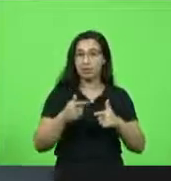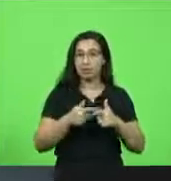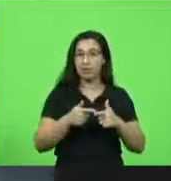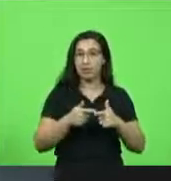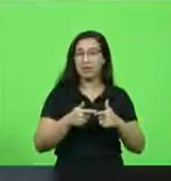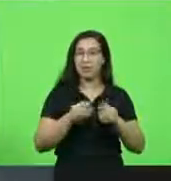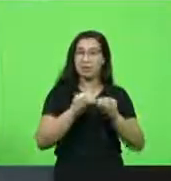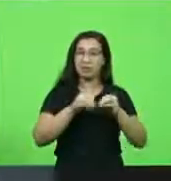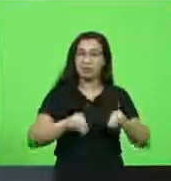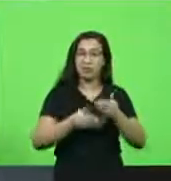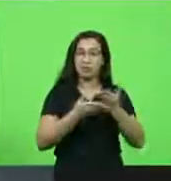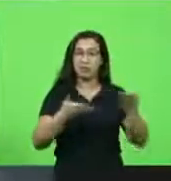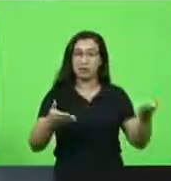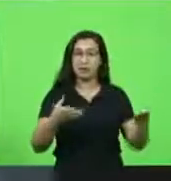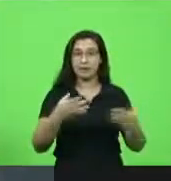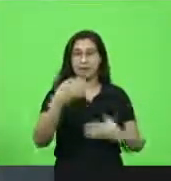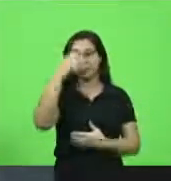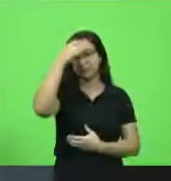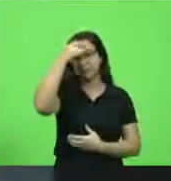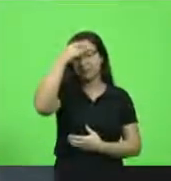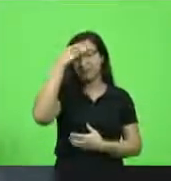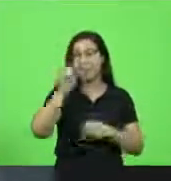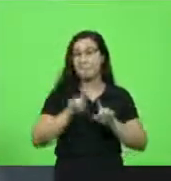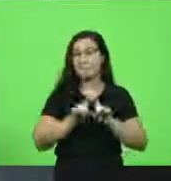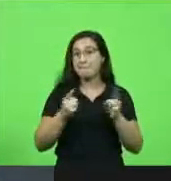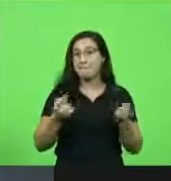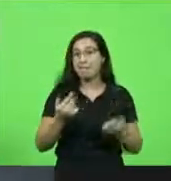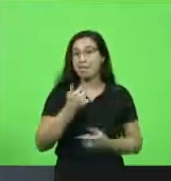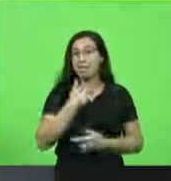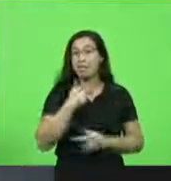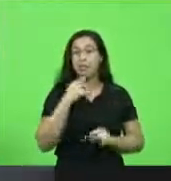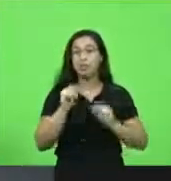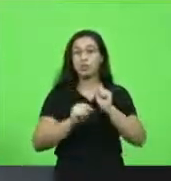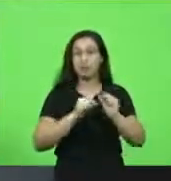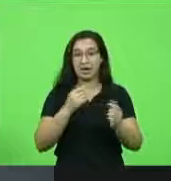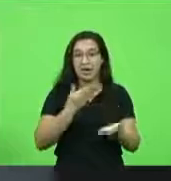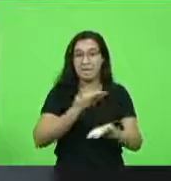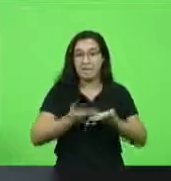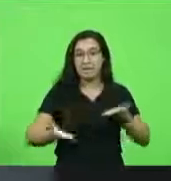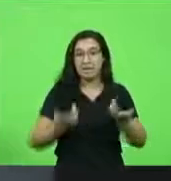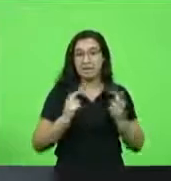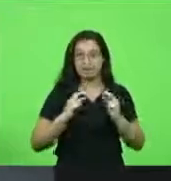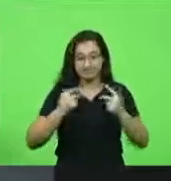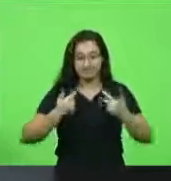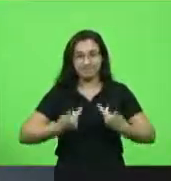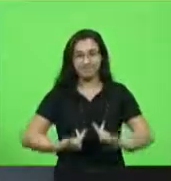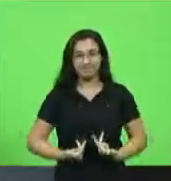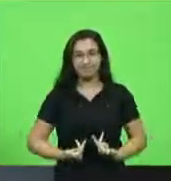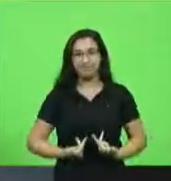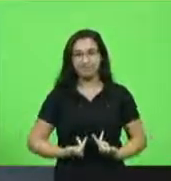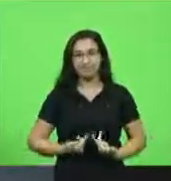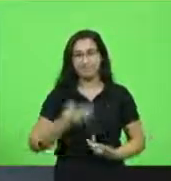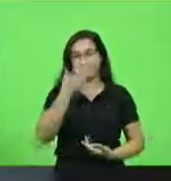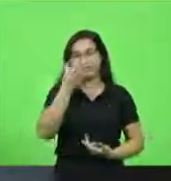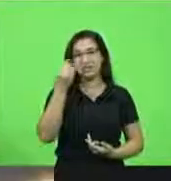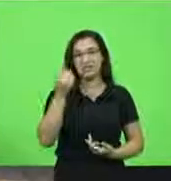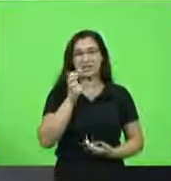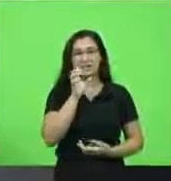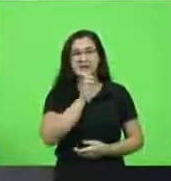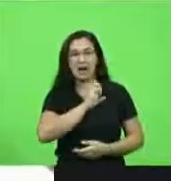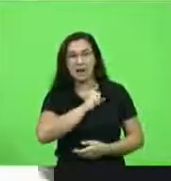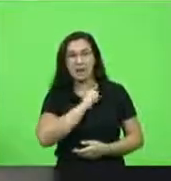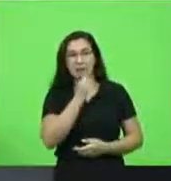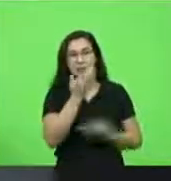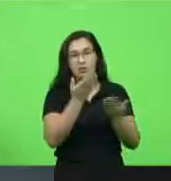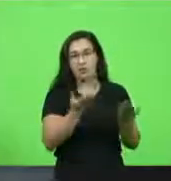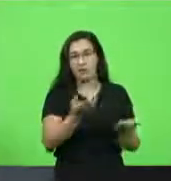não podemos perder a humanidade, nós não podemos perder essa sensibilidade, esse amor ao próximo. As